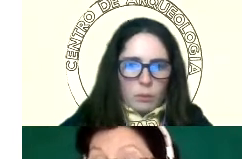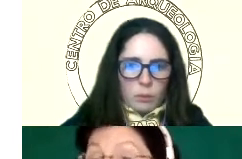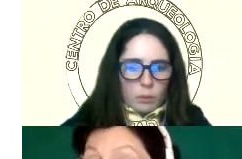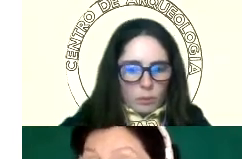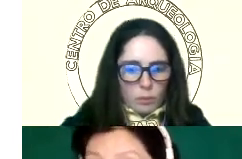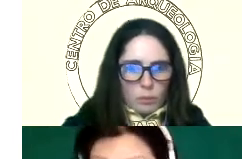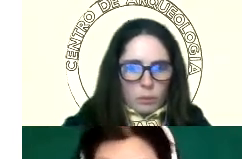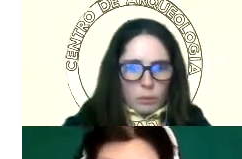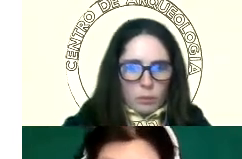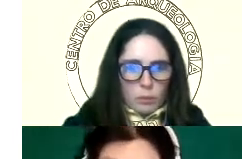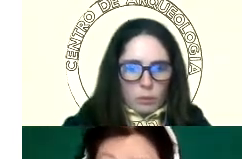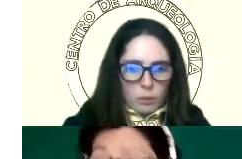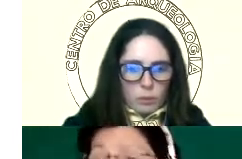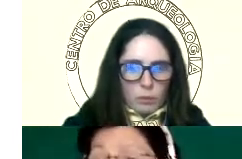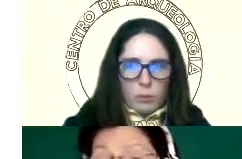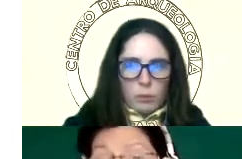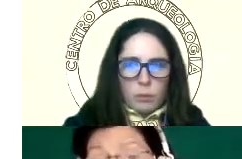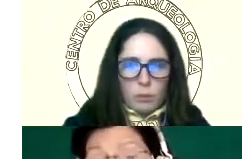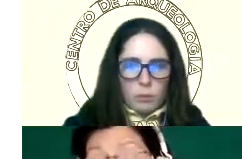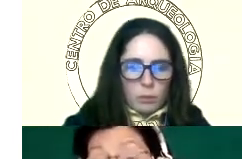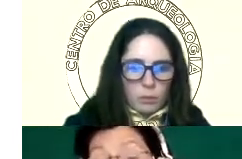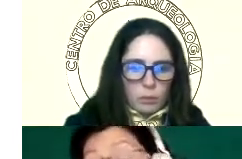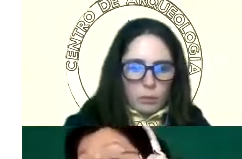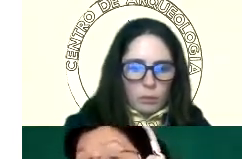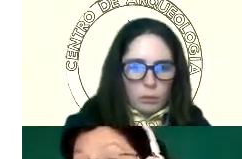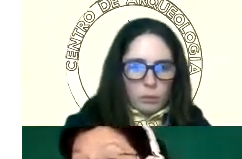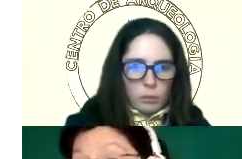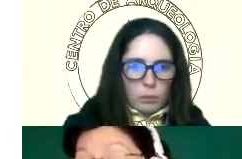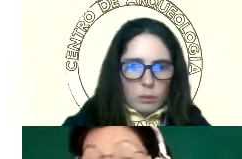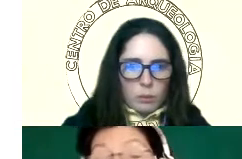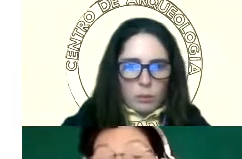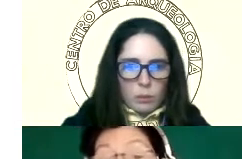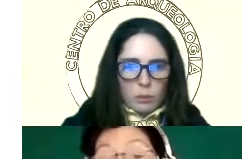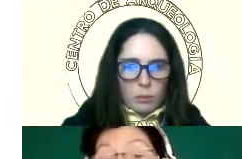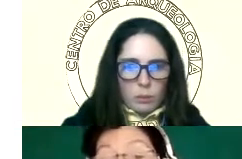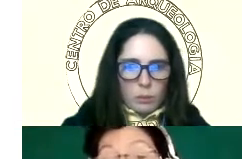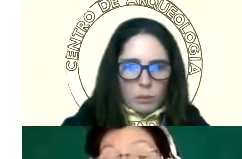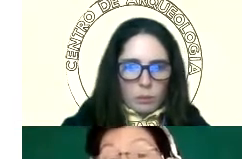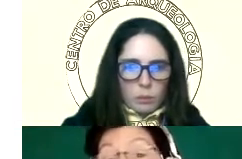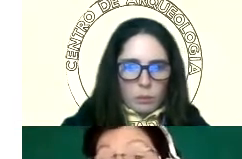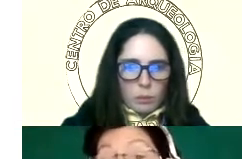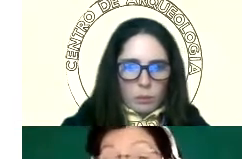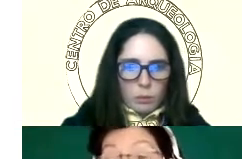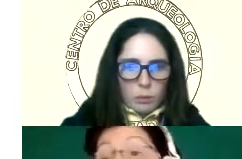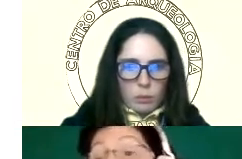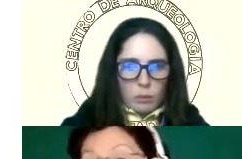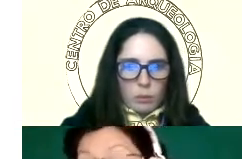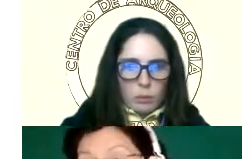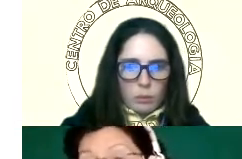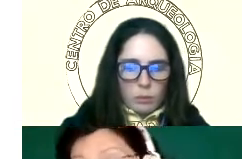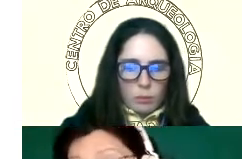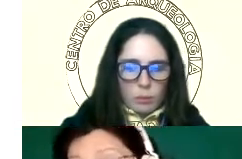muita dinâmica em termos atuais, que é a área do HBIM, em que as ferramentas